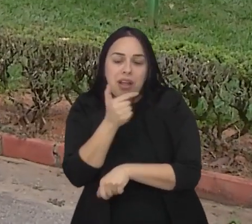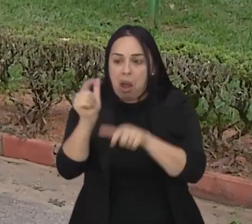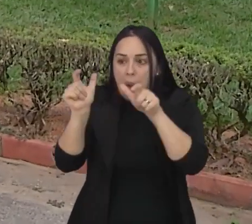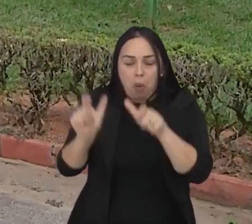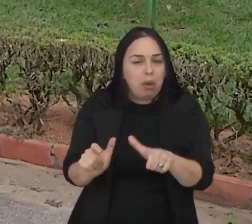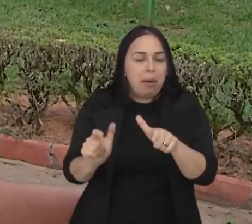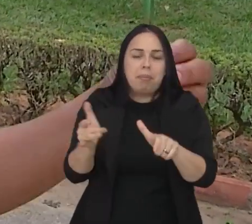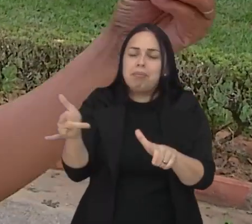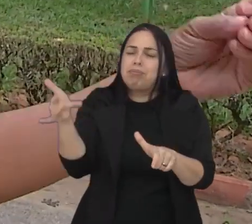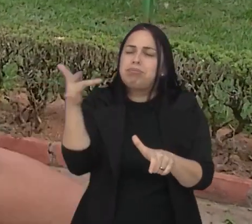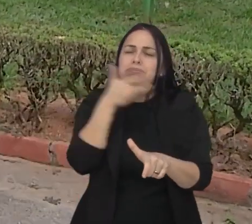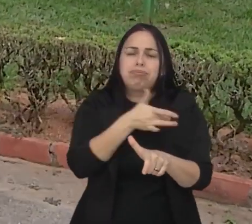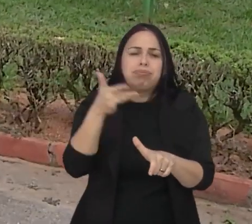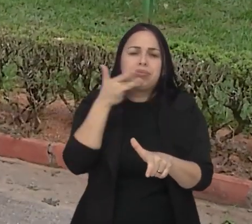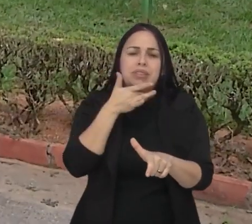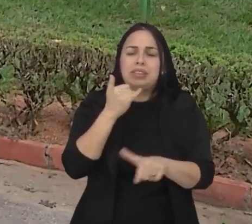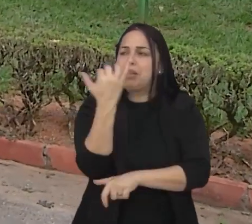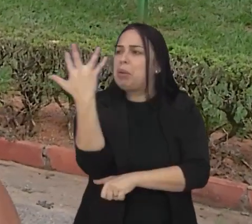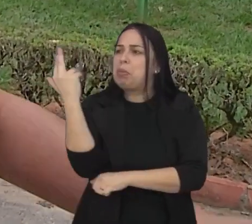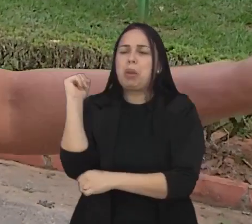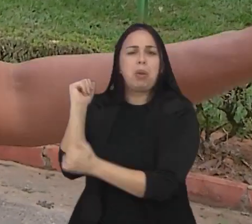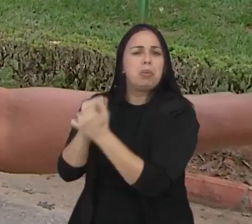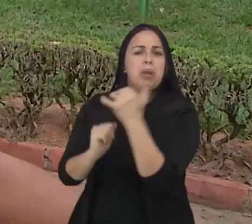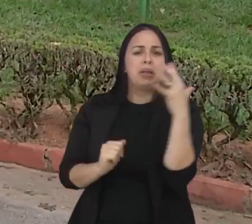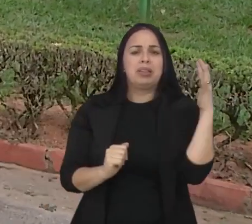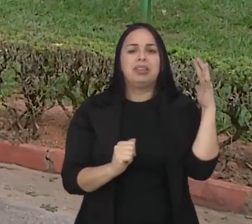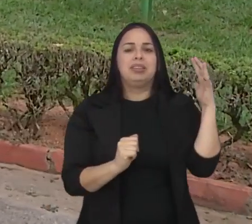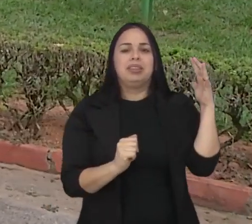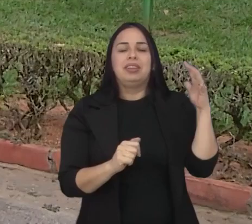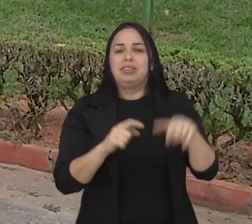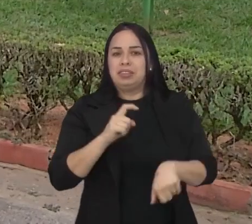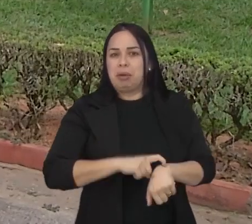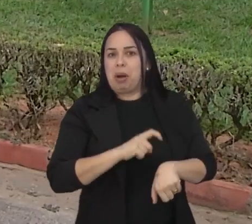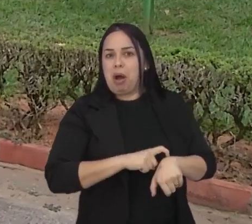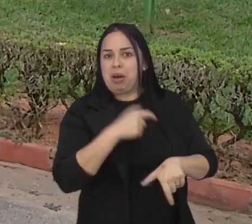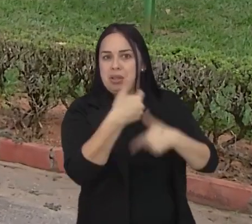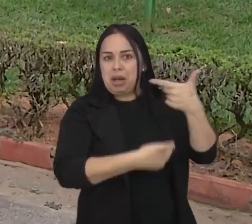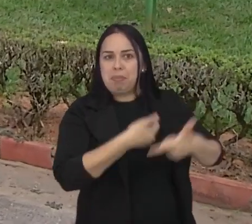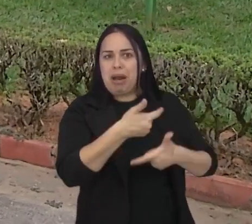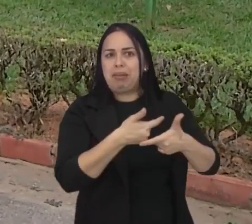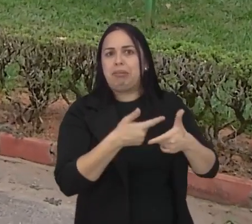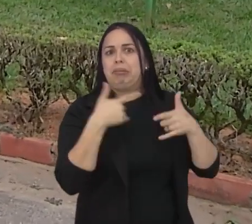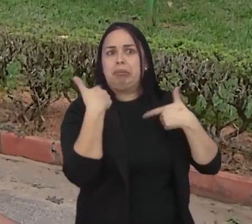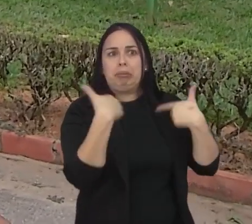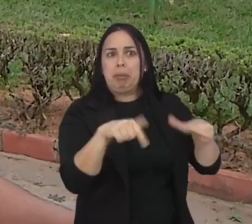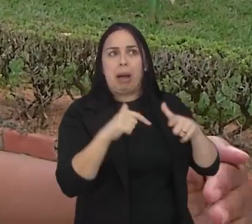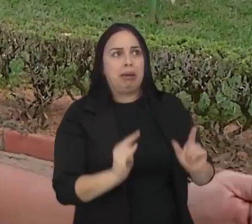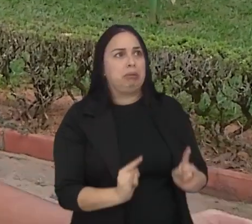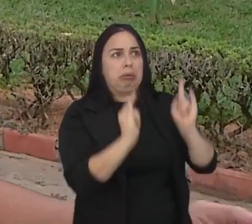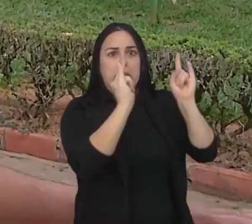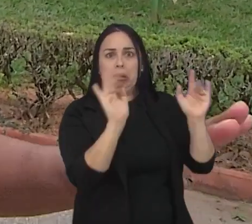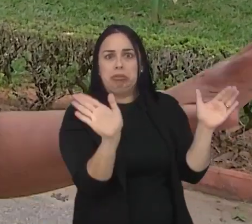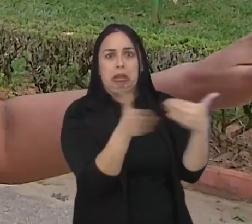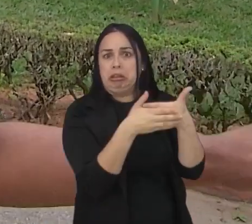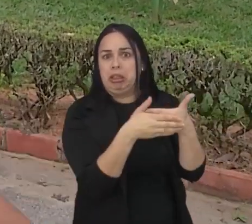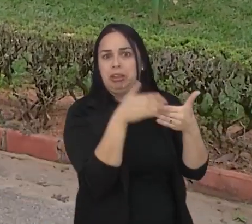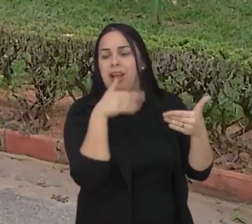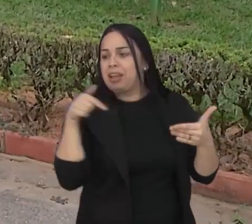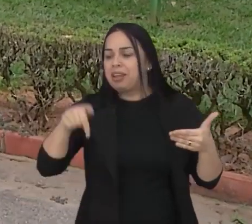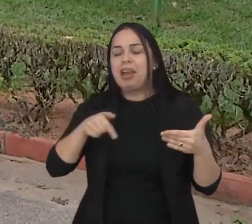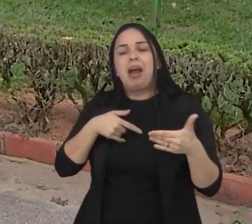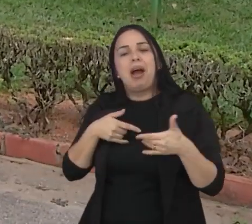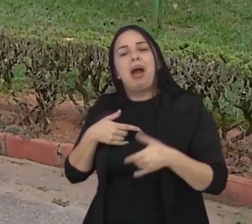almoçar. É um lugar muito gostoso, natureza, horário de almoço. A gente trabalha, né, em prédio, fechado, ar-condicionado. É o